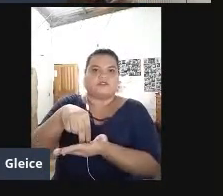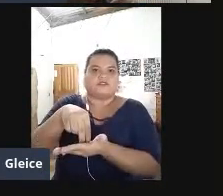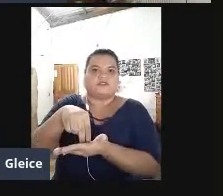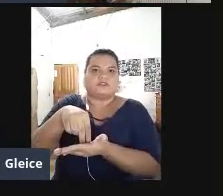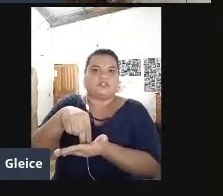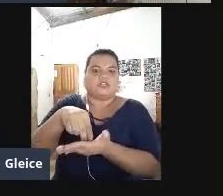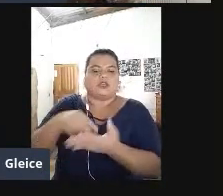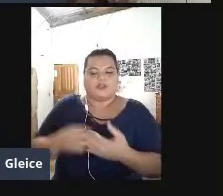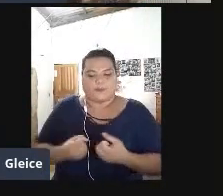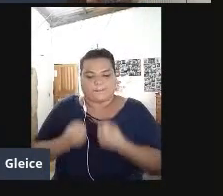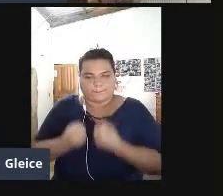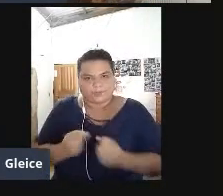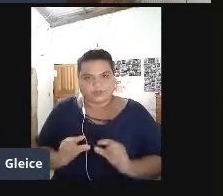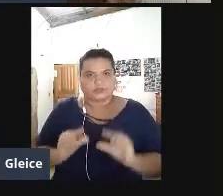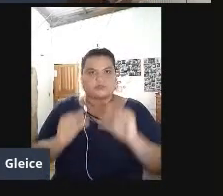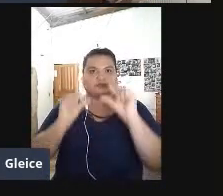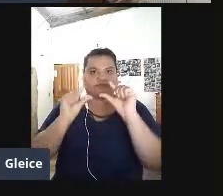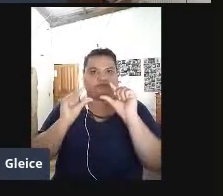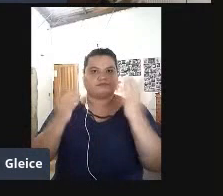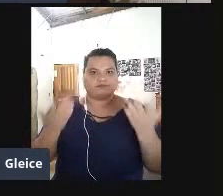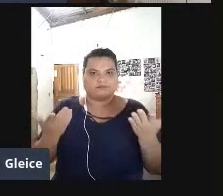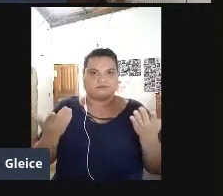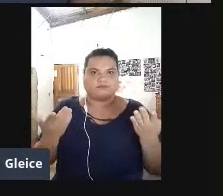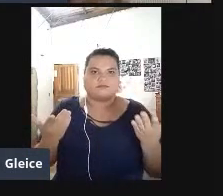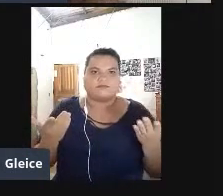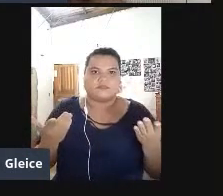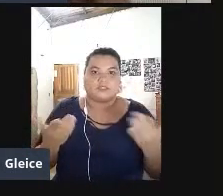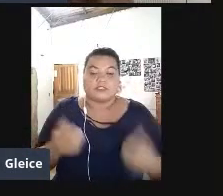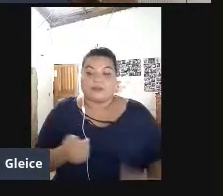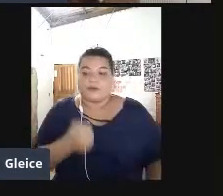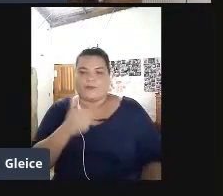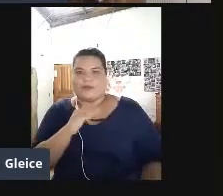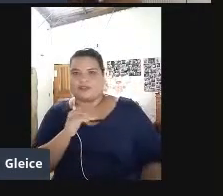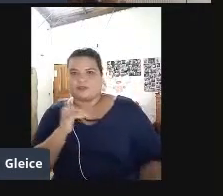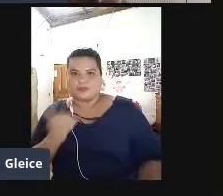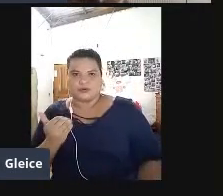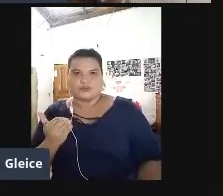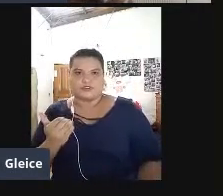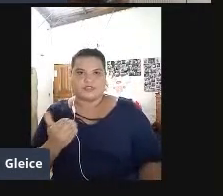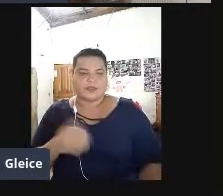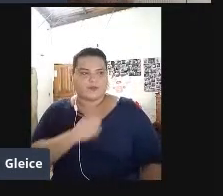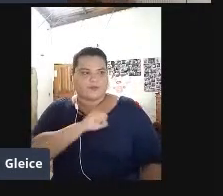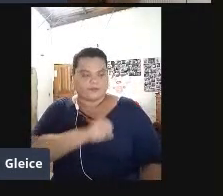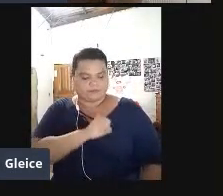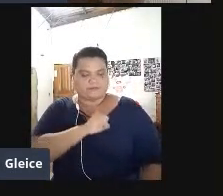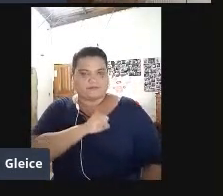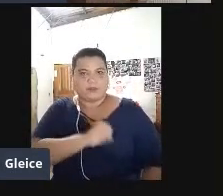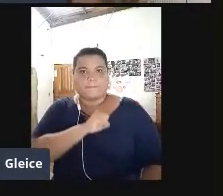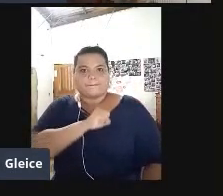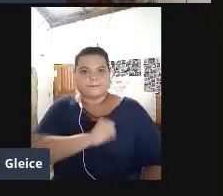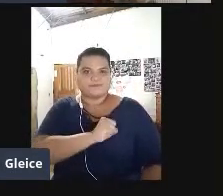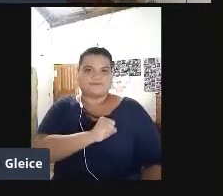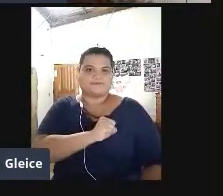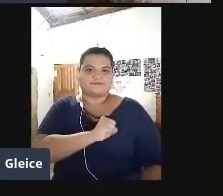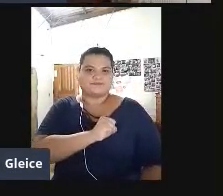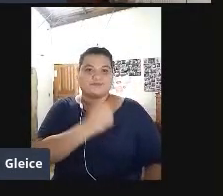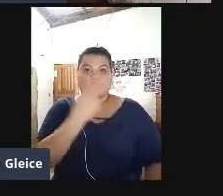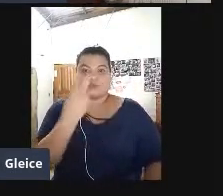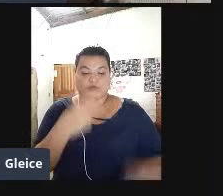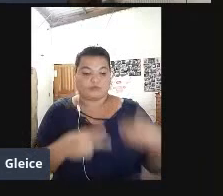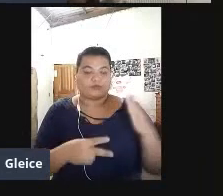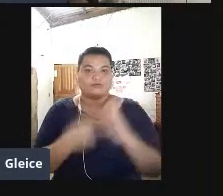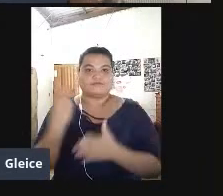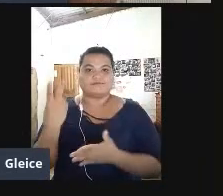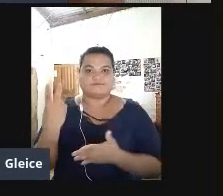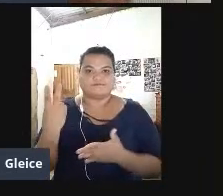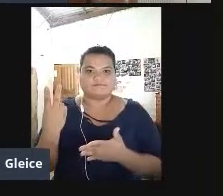muscular. Um paciente que tinha propensão de óbito, que passou por 2 paradas cardiorrespiratórias, que passou por 2 quadros sépticos, que ficou